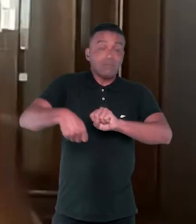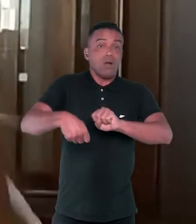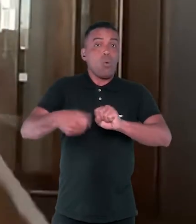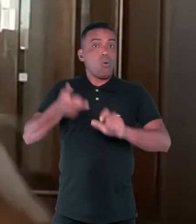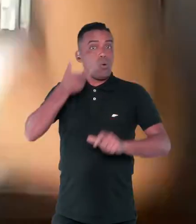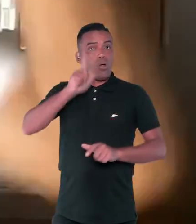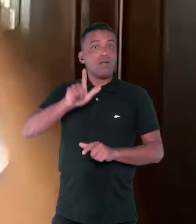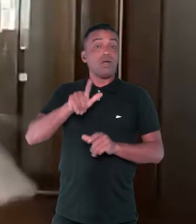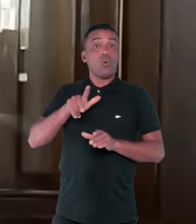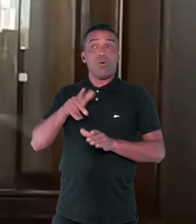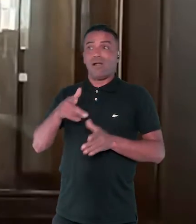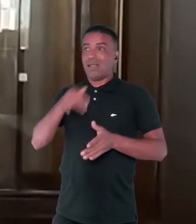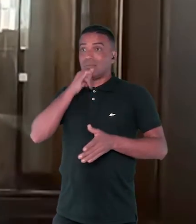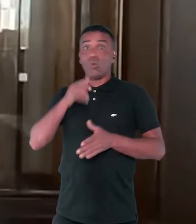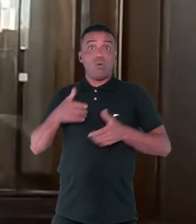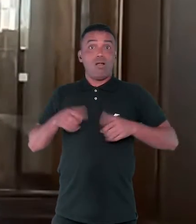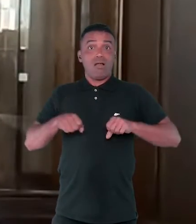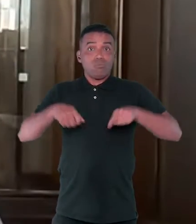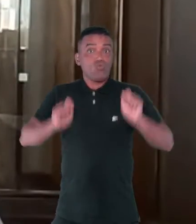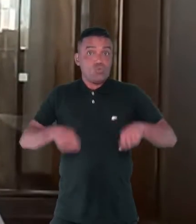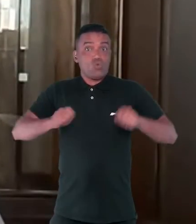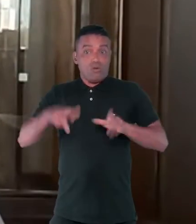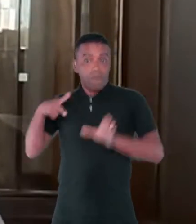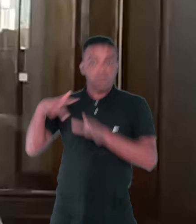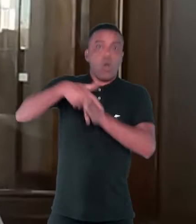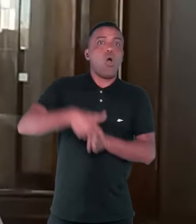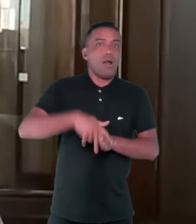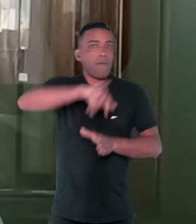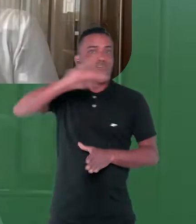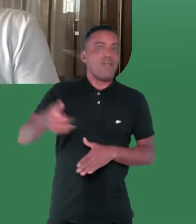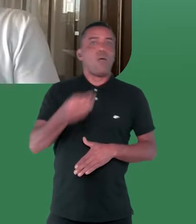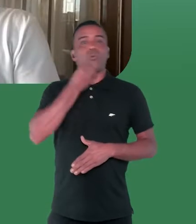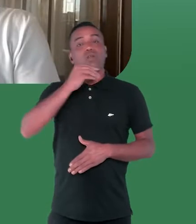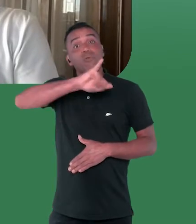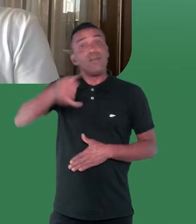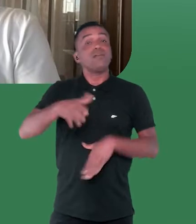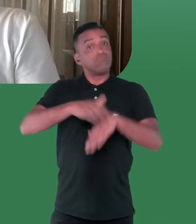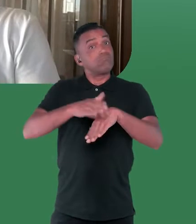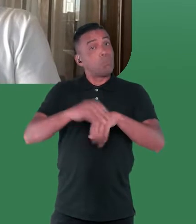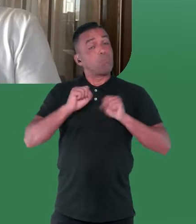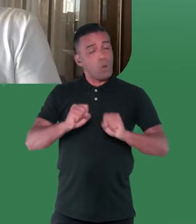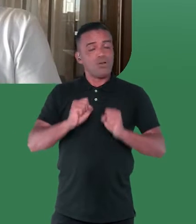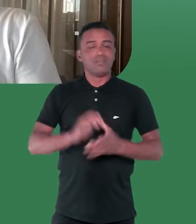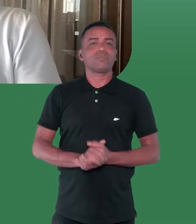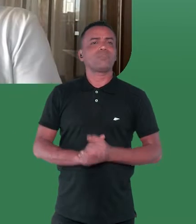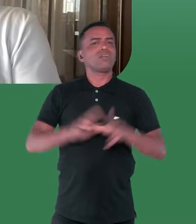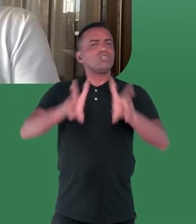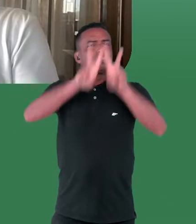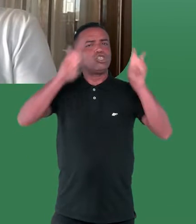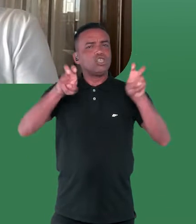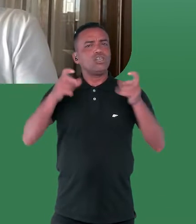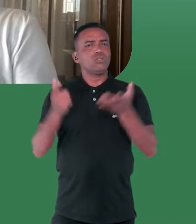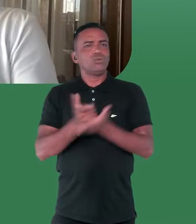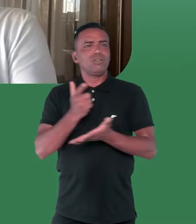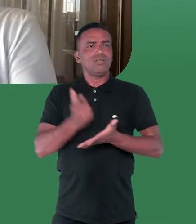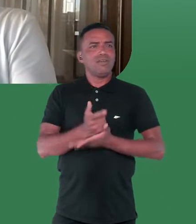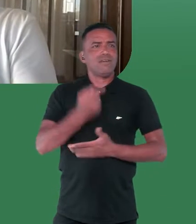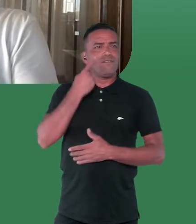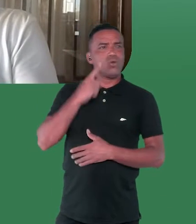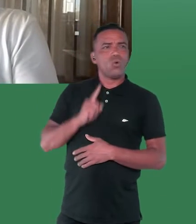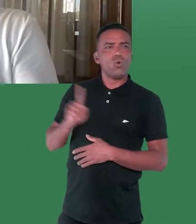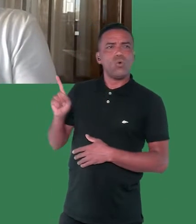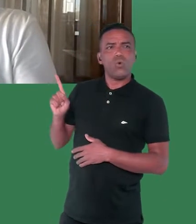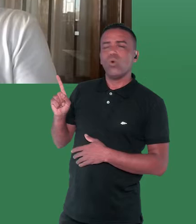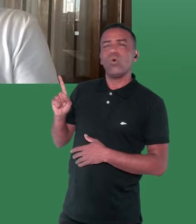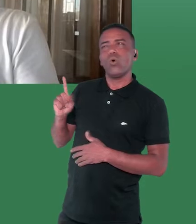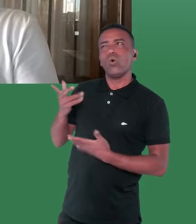cavalo passar arriado, monta nele. É verdade. Eduardo, você coloca aqui o título do livro, Assessorista, a história